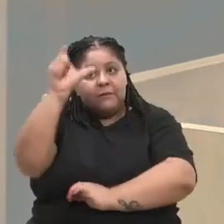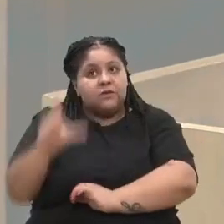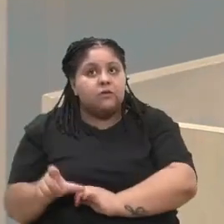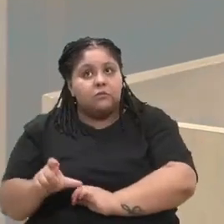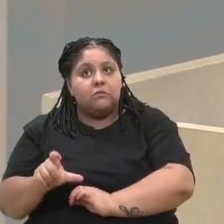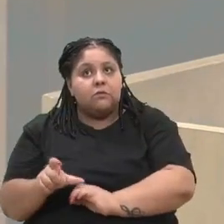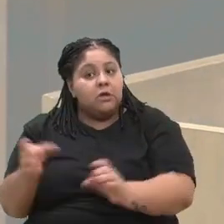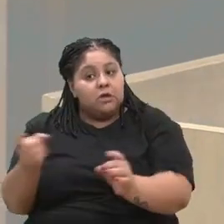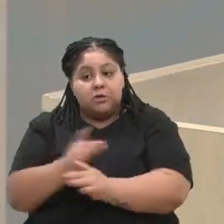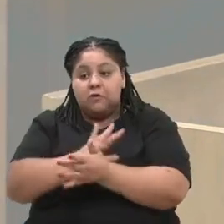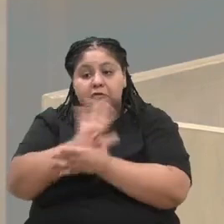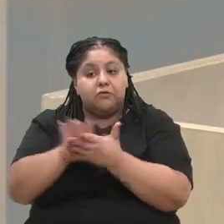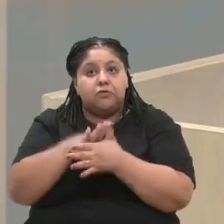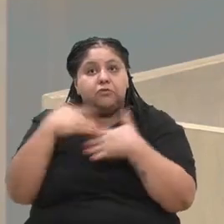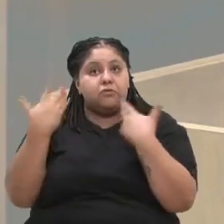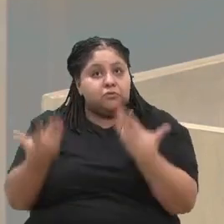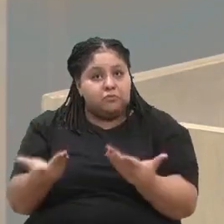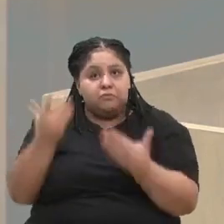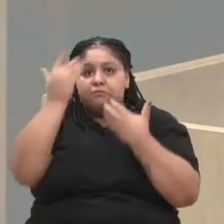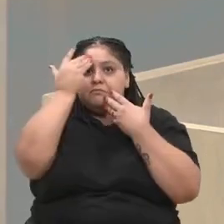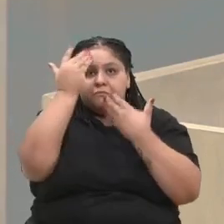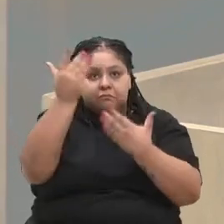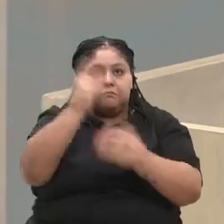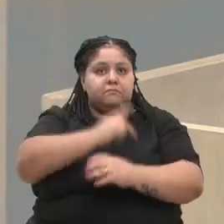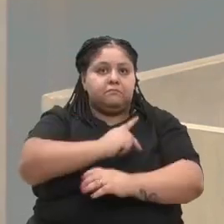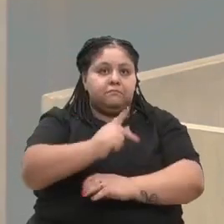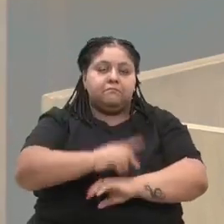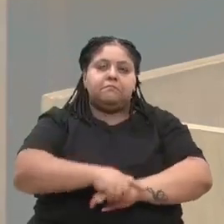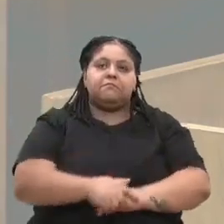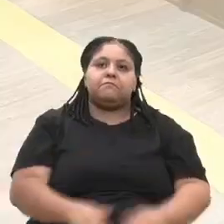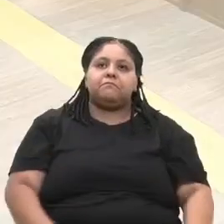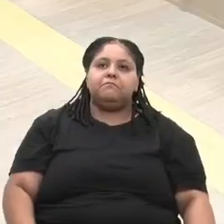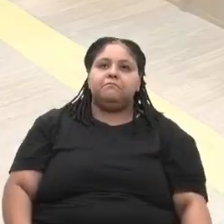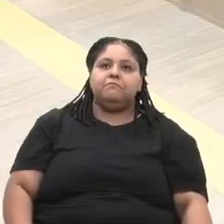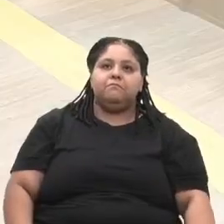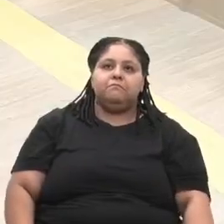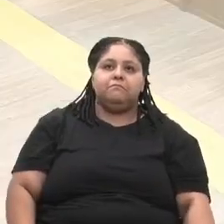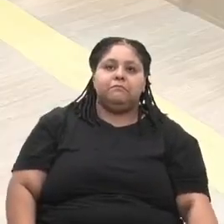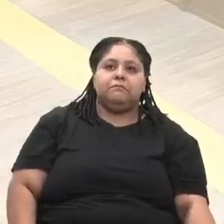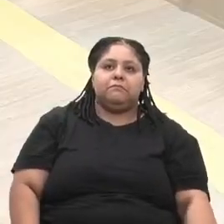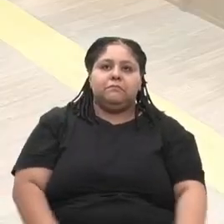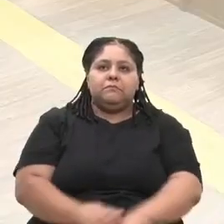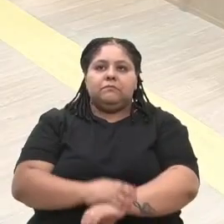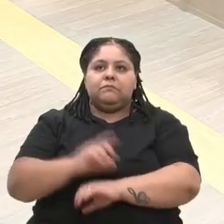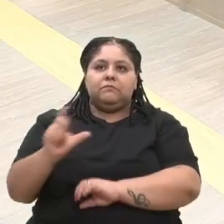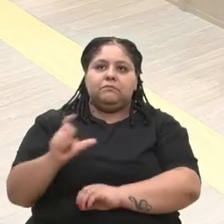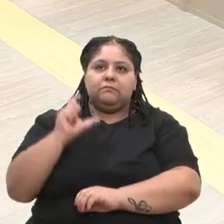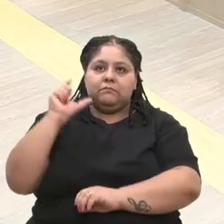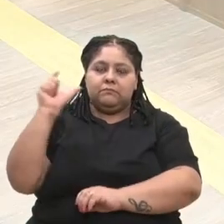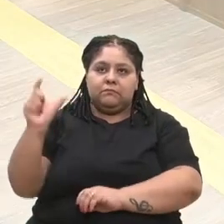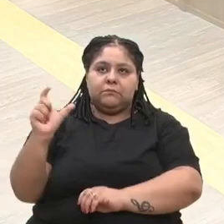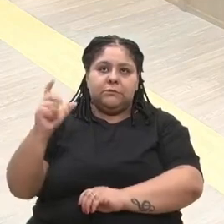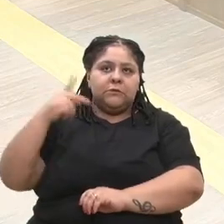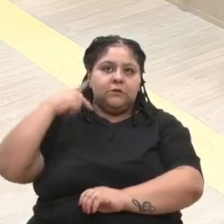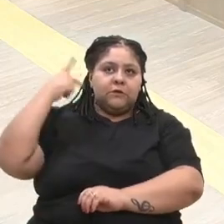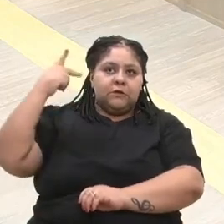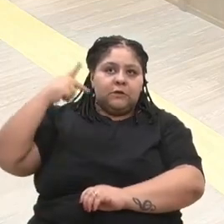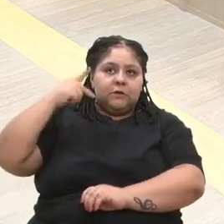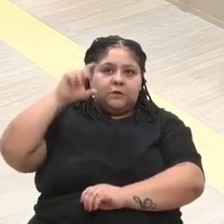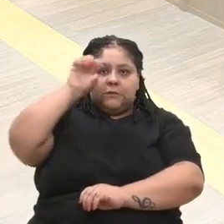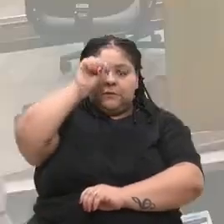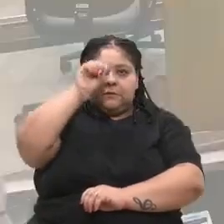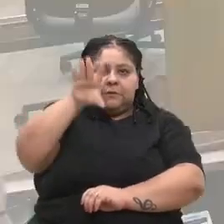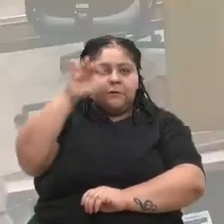né, vereador Alberto? Acho mais ou menos isso. Obrigado, presidente. Com a palavra em discussão, o vereador Elisandro Fiuza.